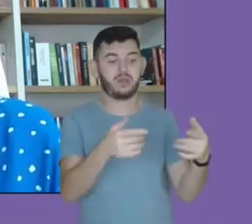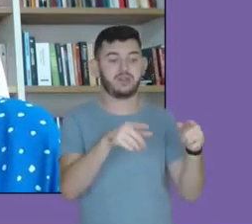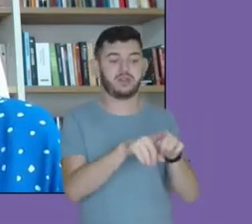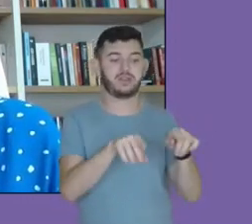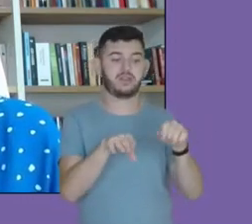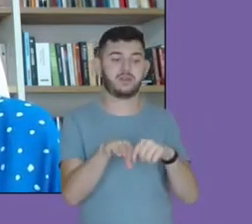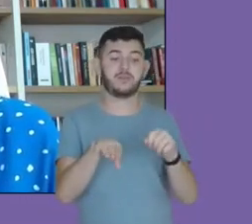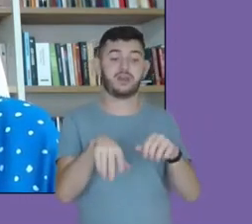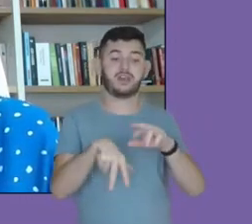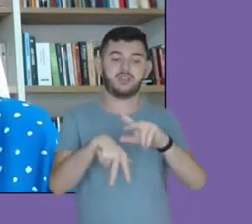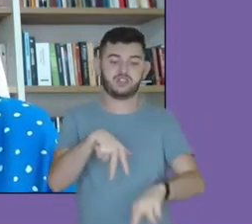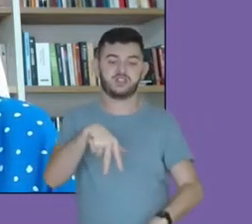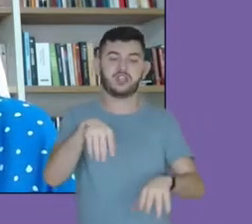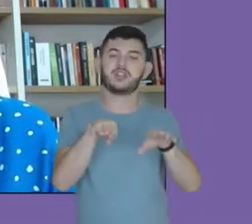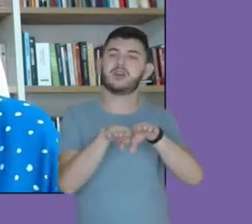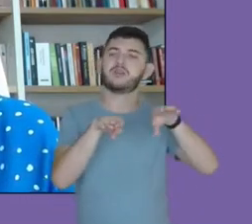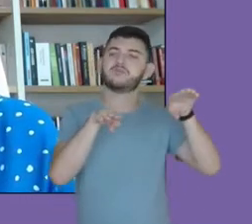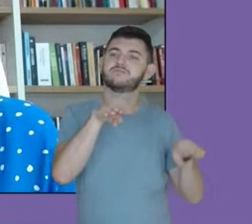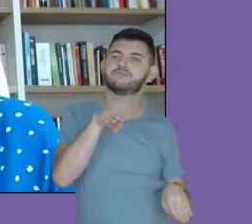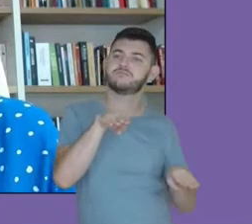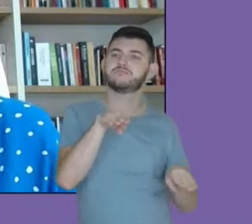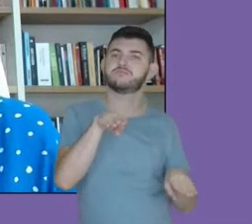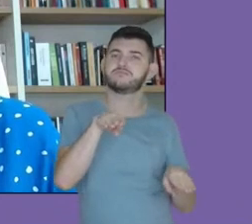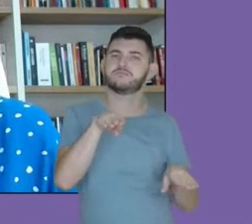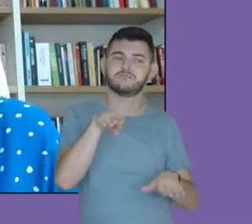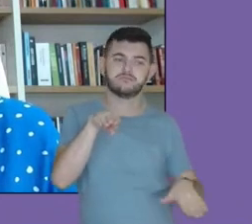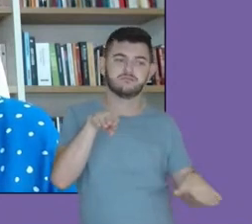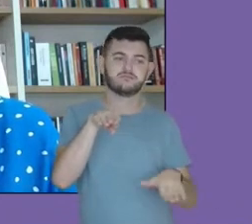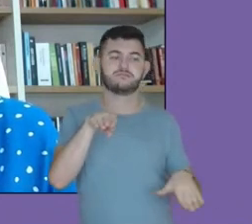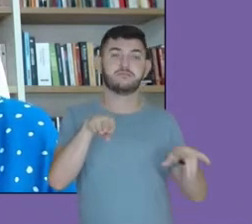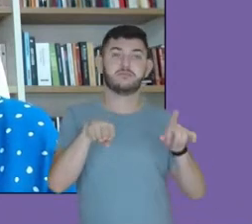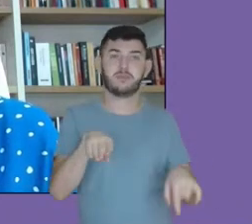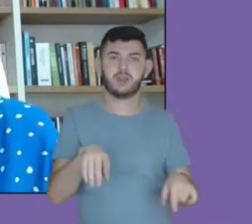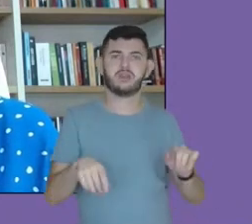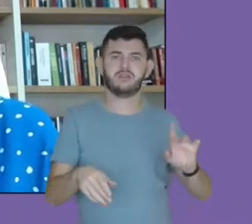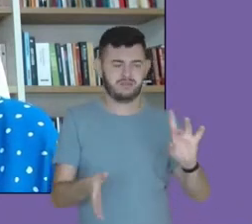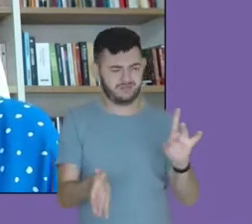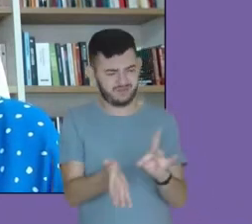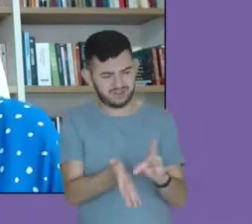de gênero são